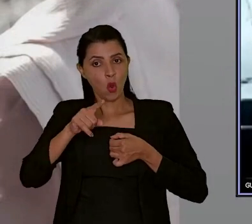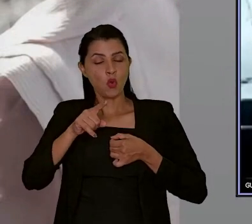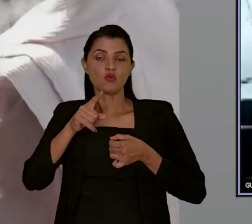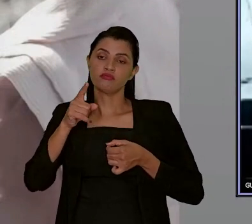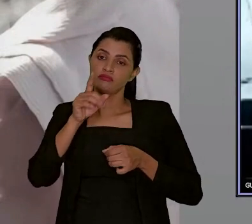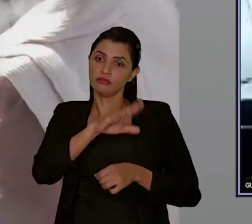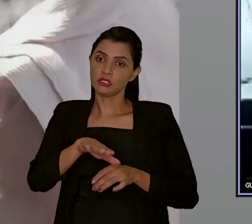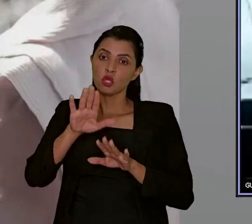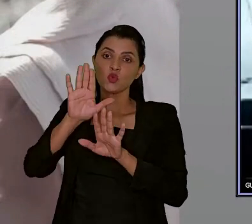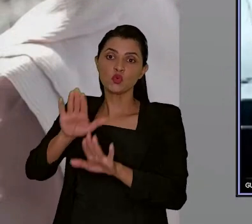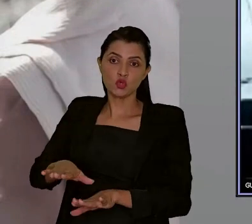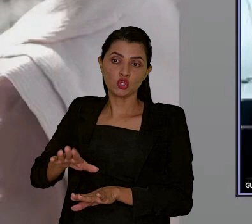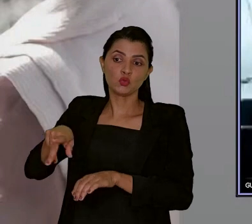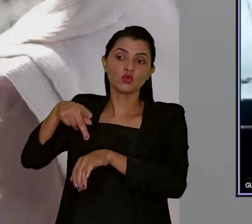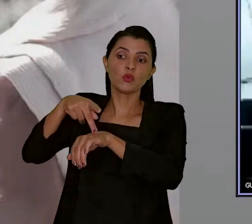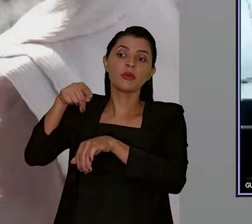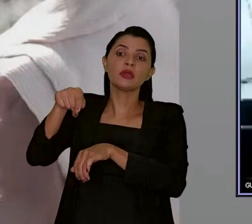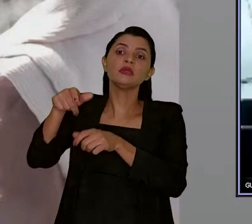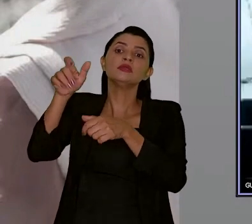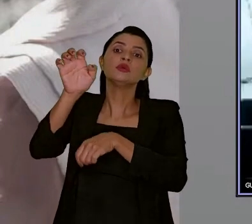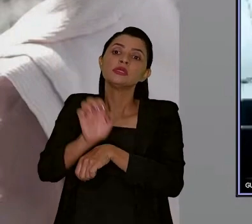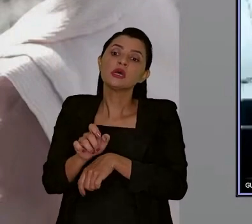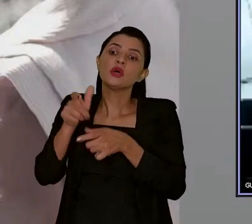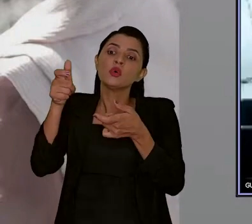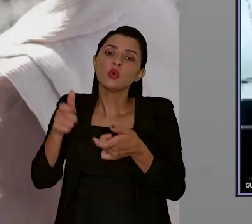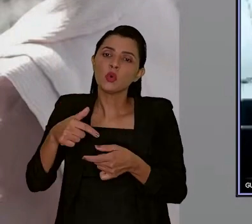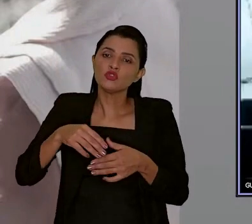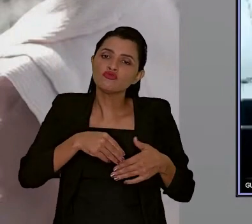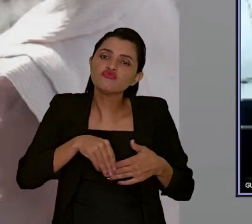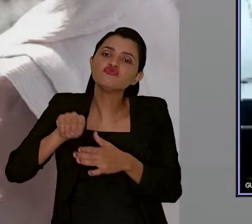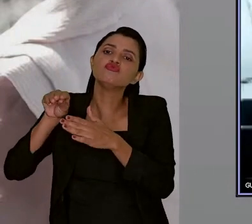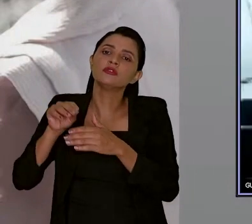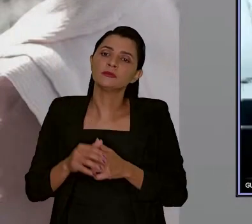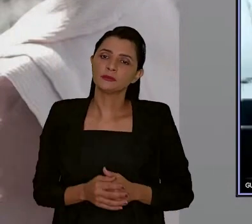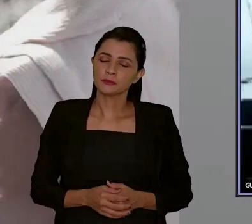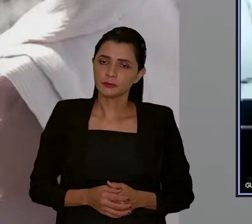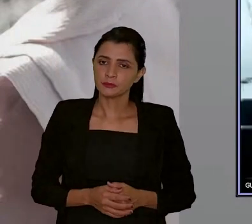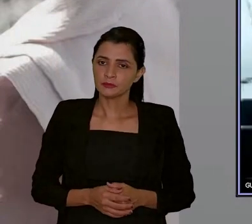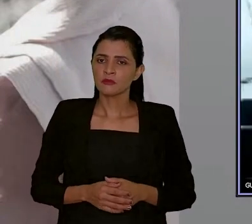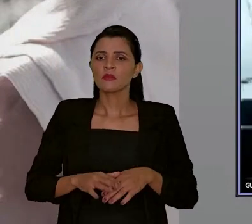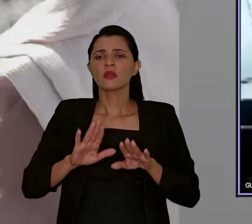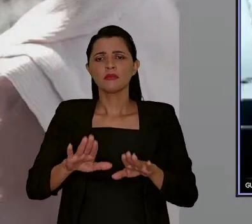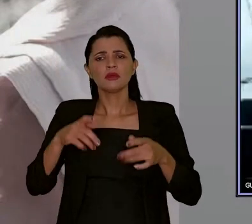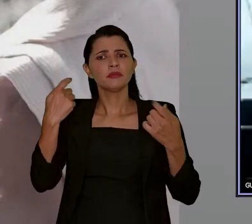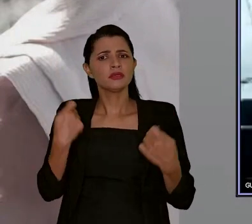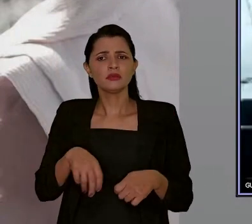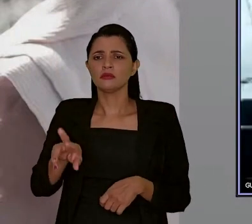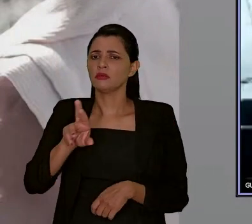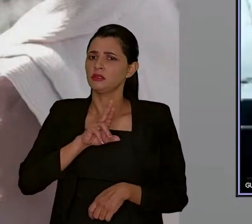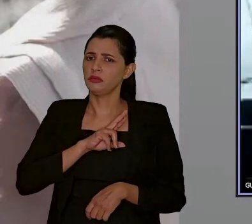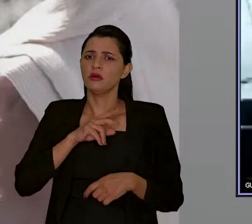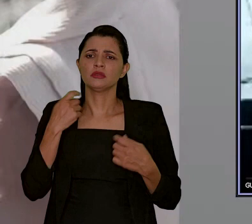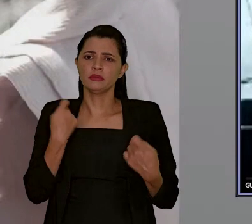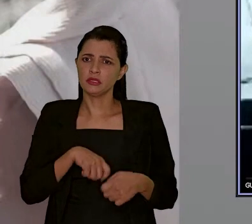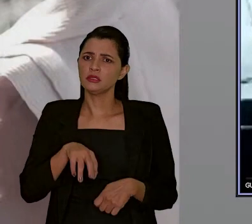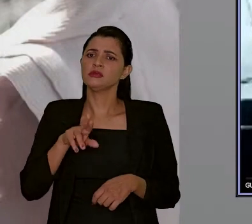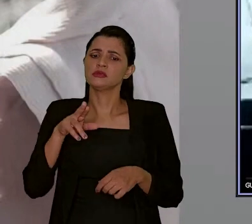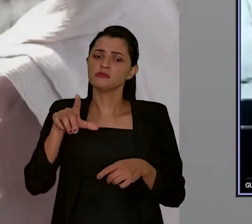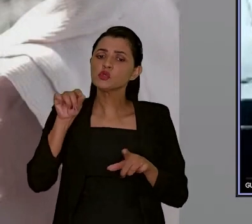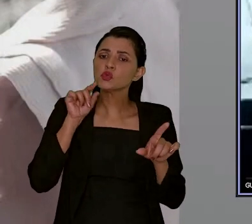país ou no estado para onde ela foi levada. Mas que haja uma solução, que haja uma definição. Né?